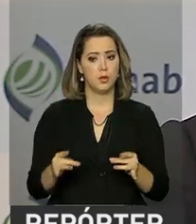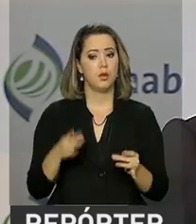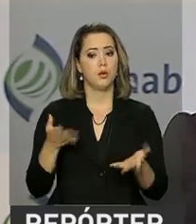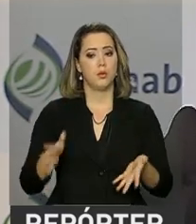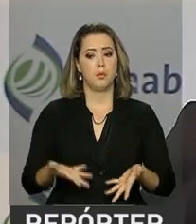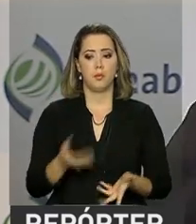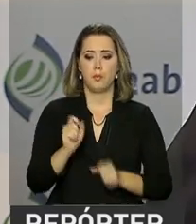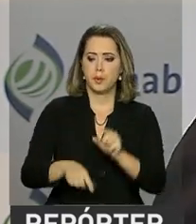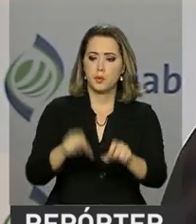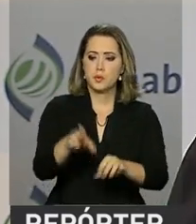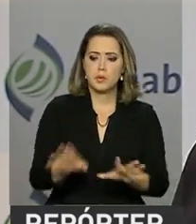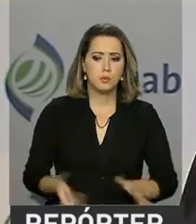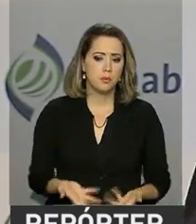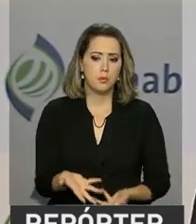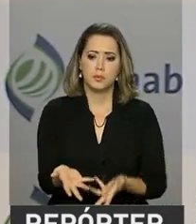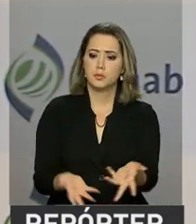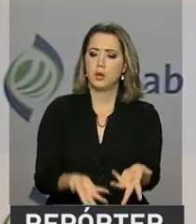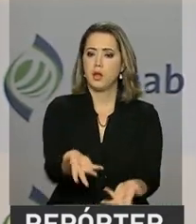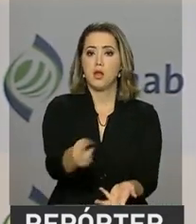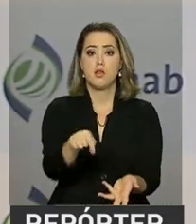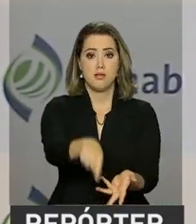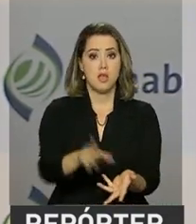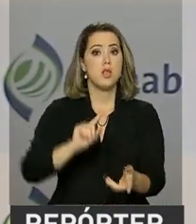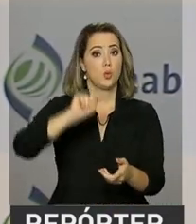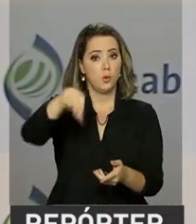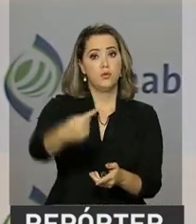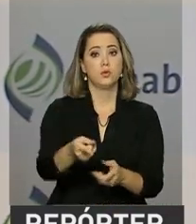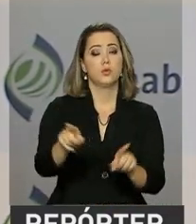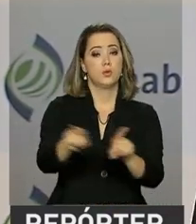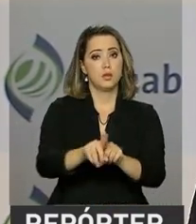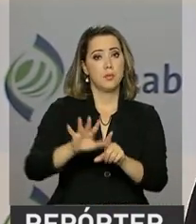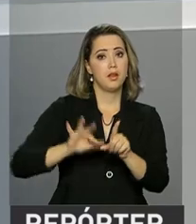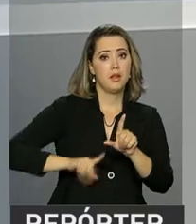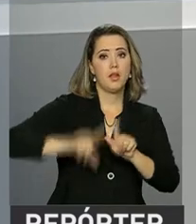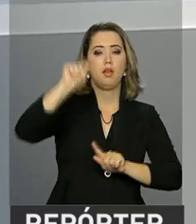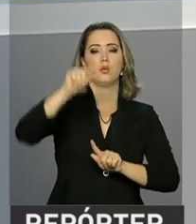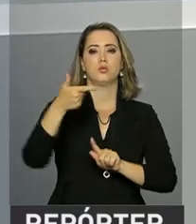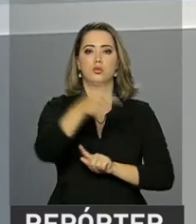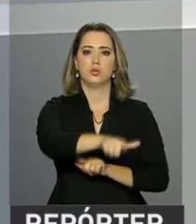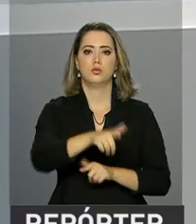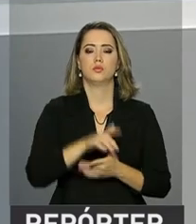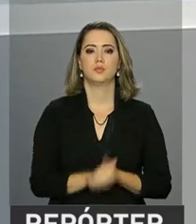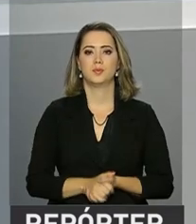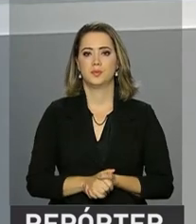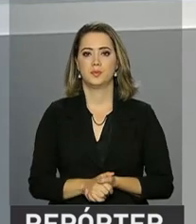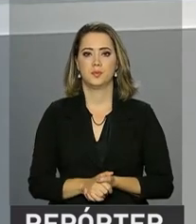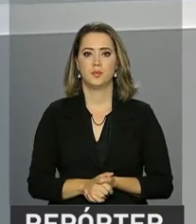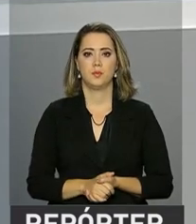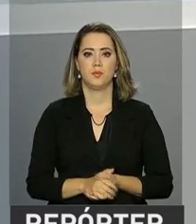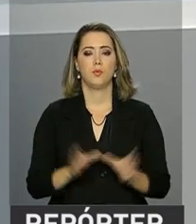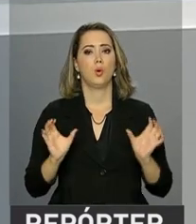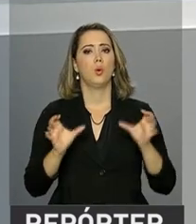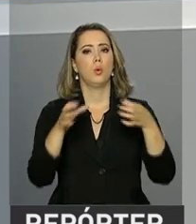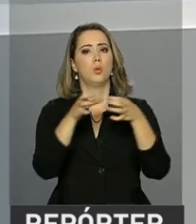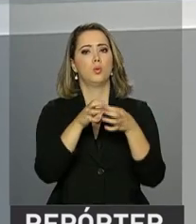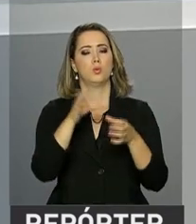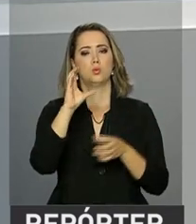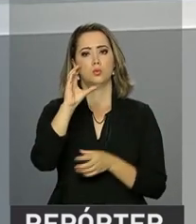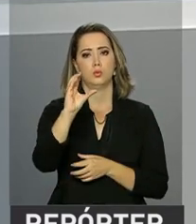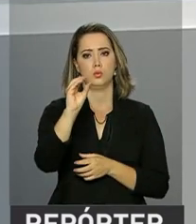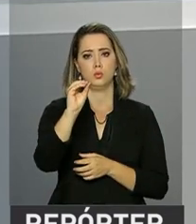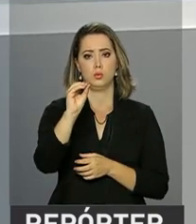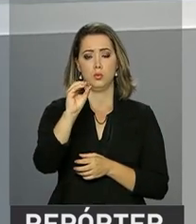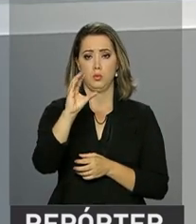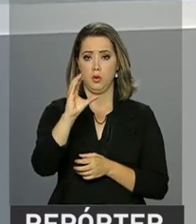e não tenha dúvida a próxima safra vai superar eh e muito a organização para cooperação e